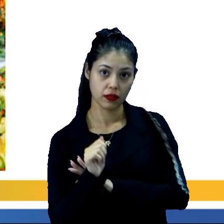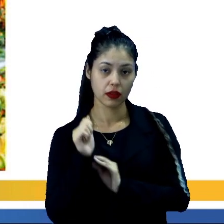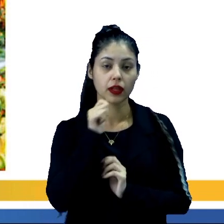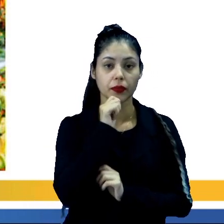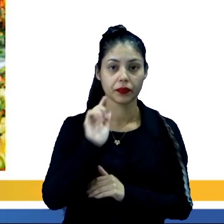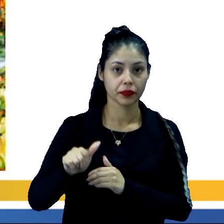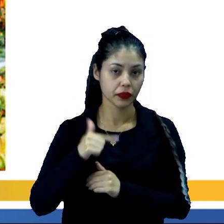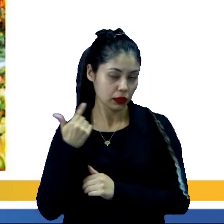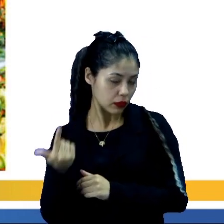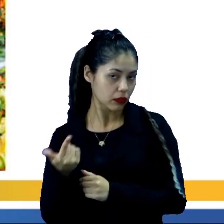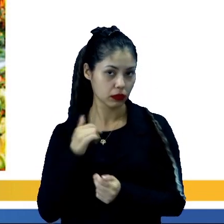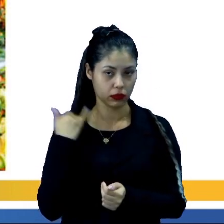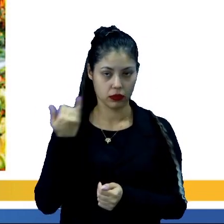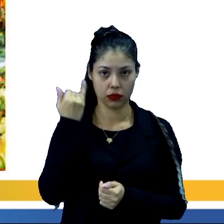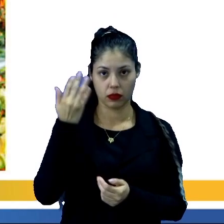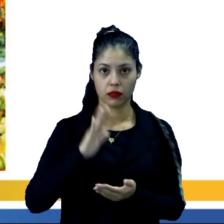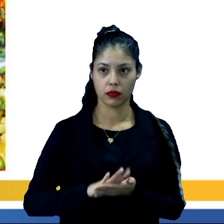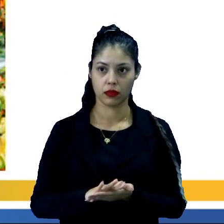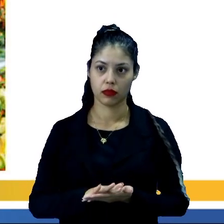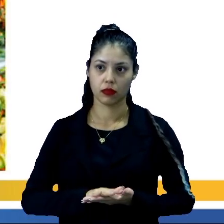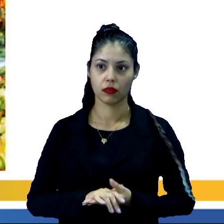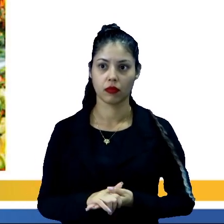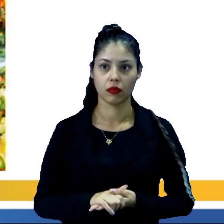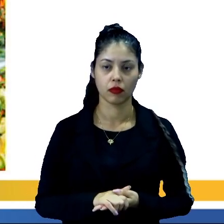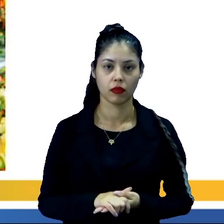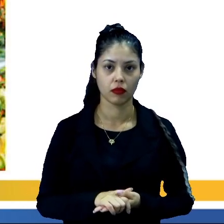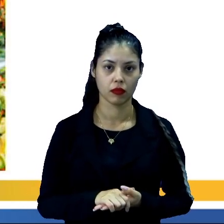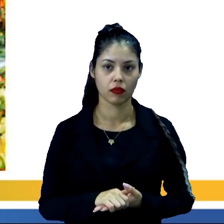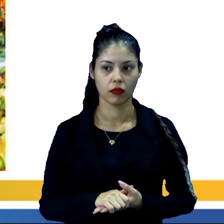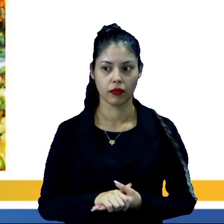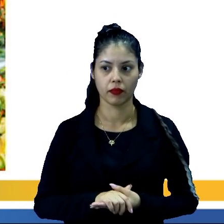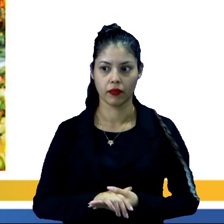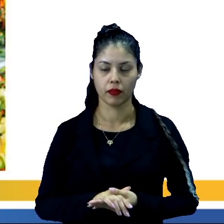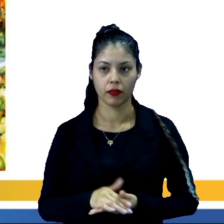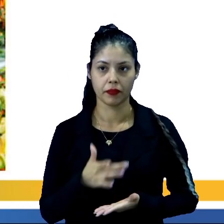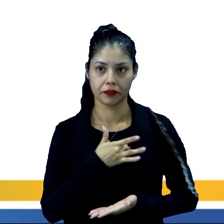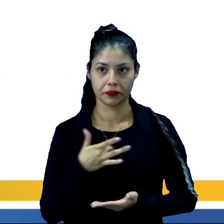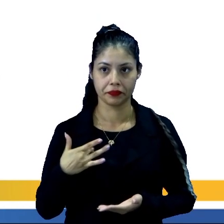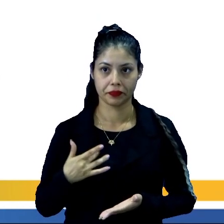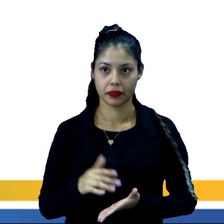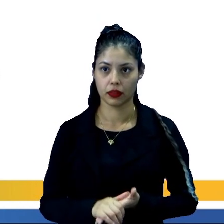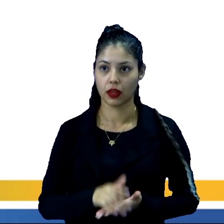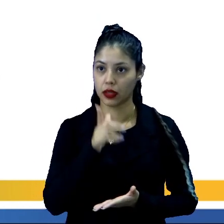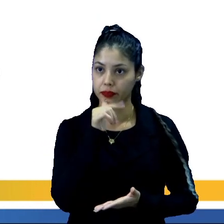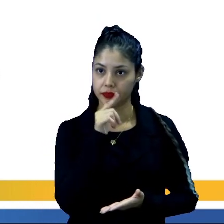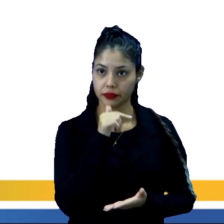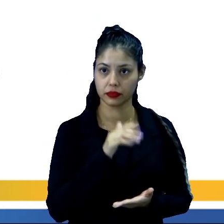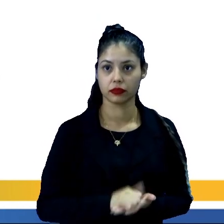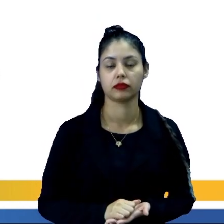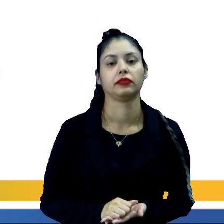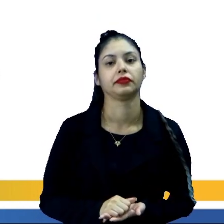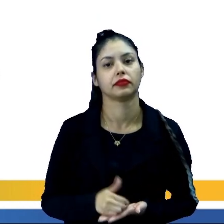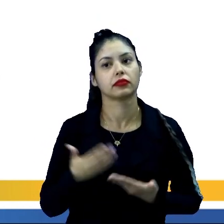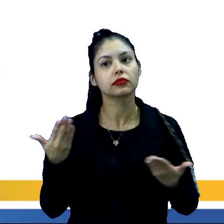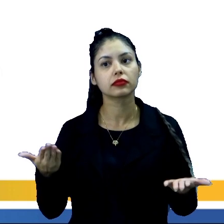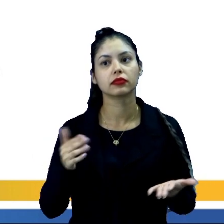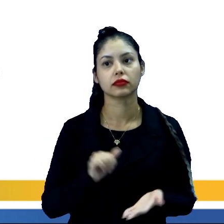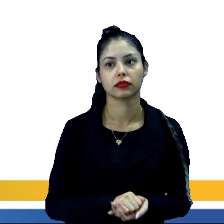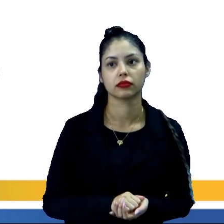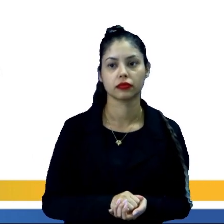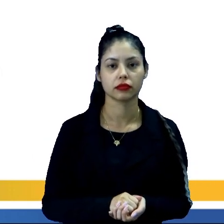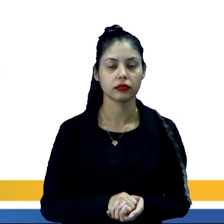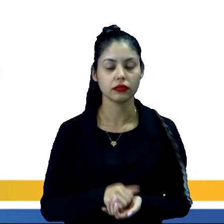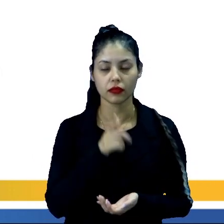ela tem outras funções que são extremamente importantes ali para nossa saúde. Aí nós temos a água,